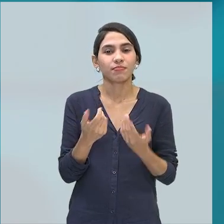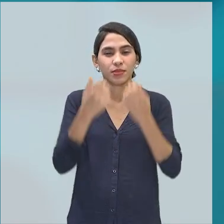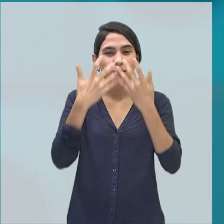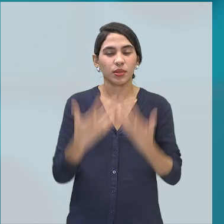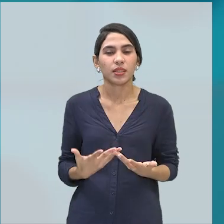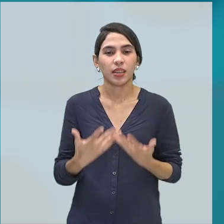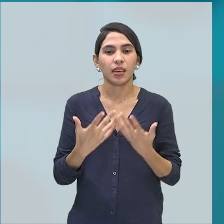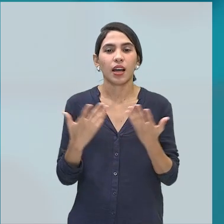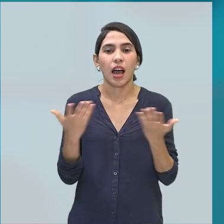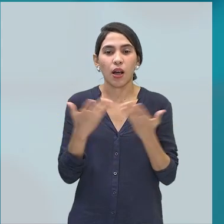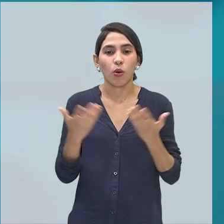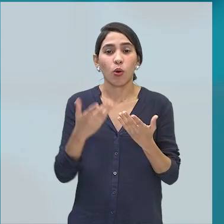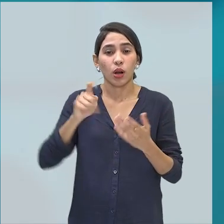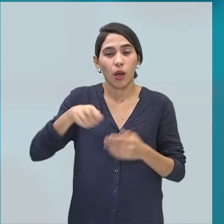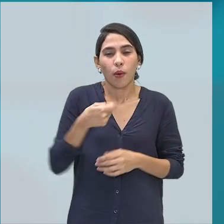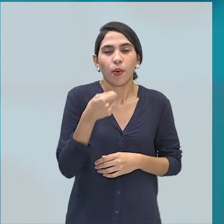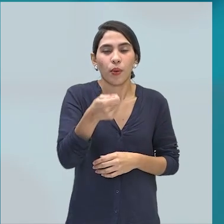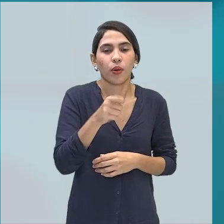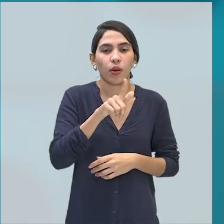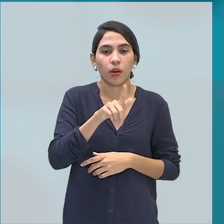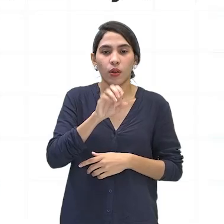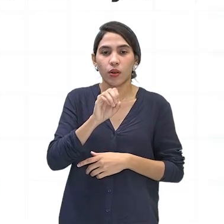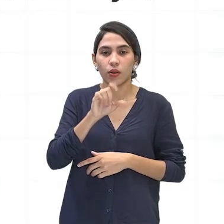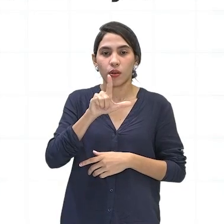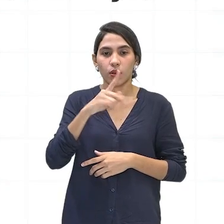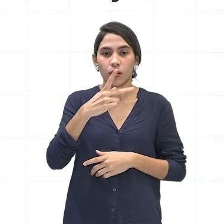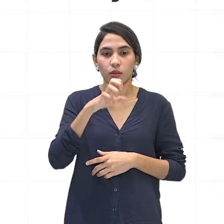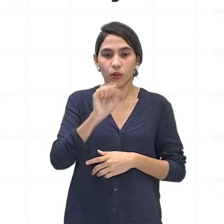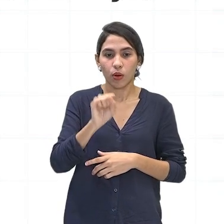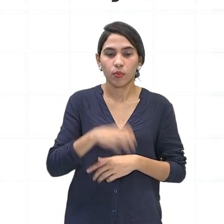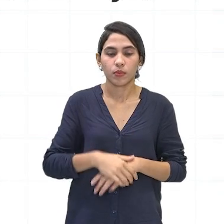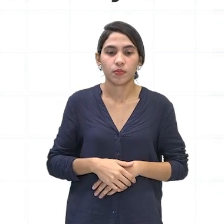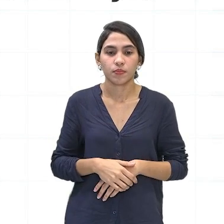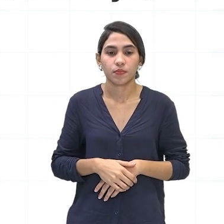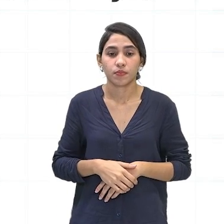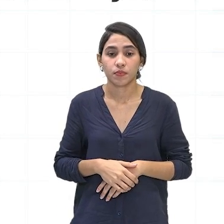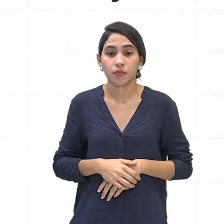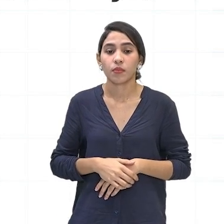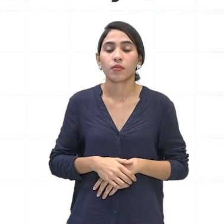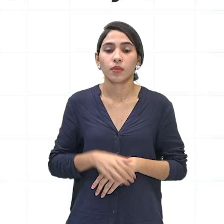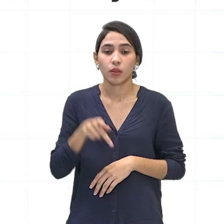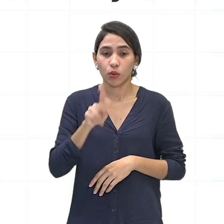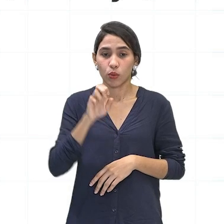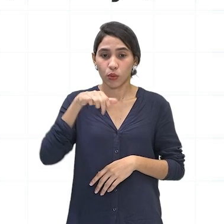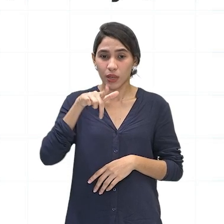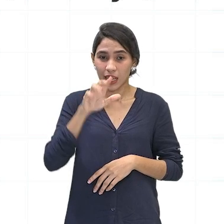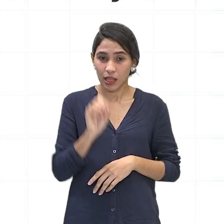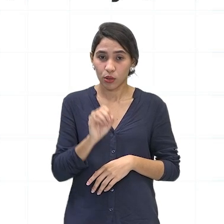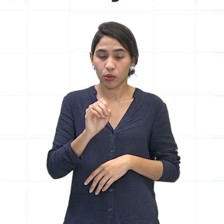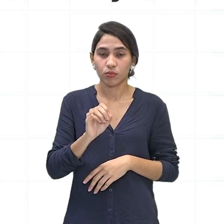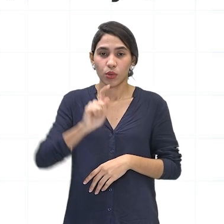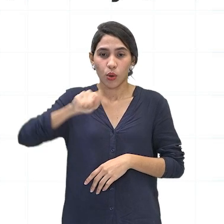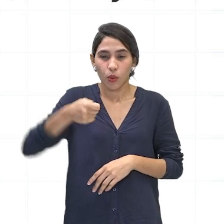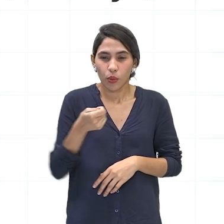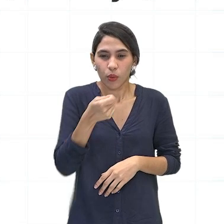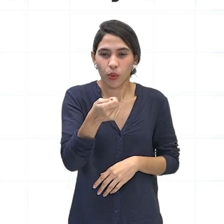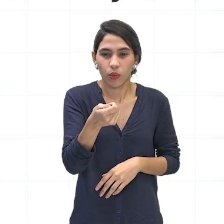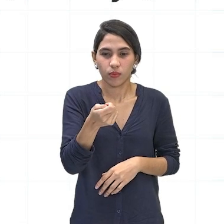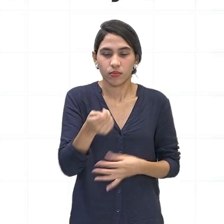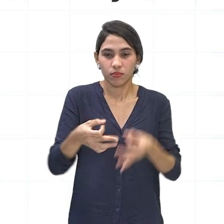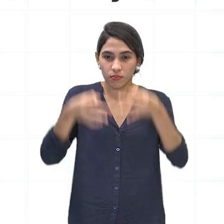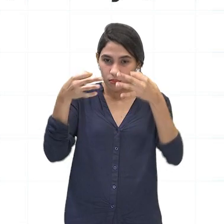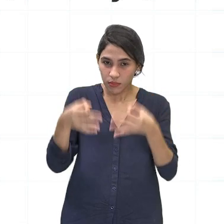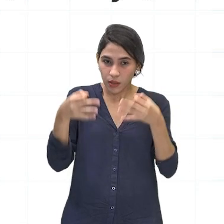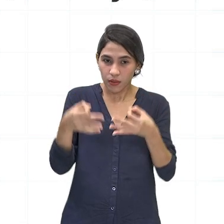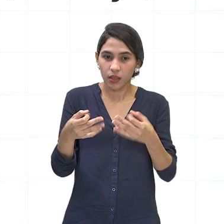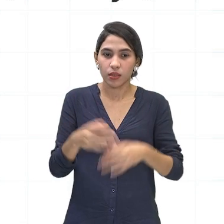falar a respeito dos golpes. Observem aí. O Kendo, os golpes considerados perfeitos são